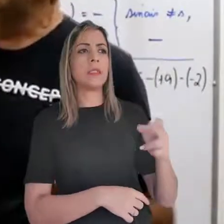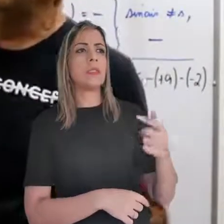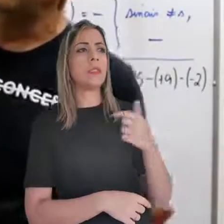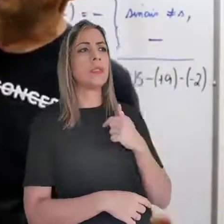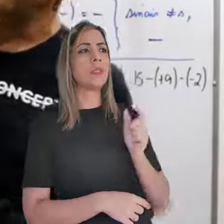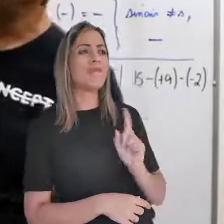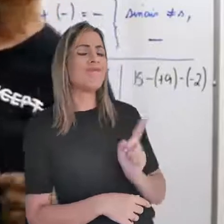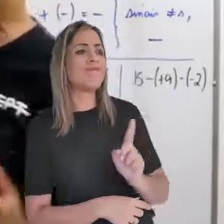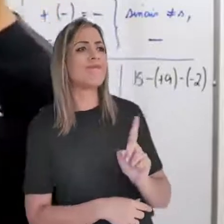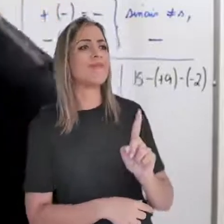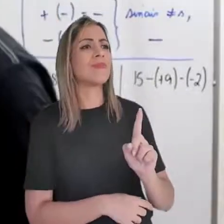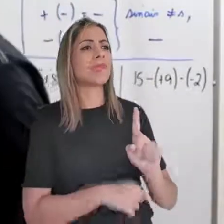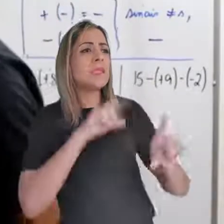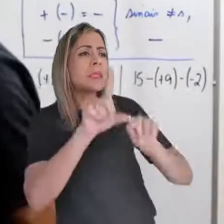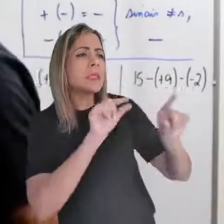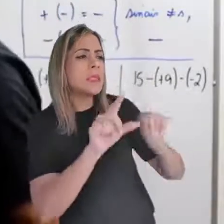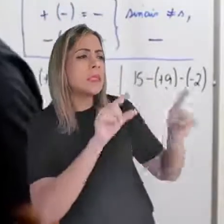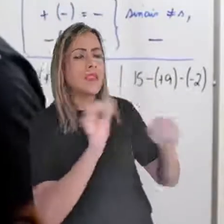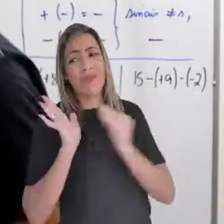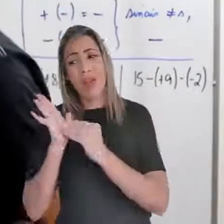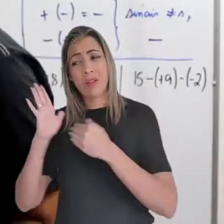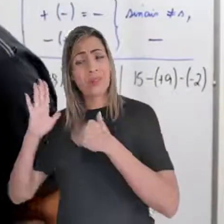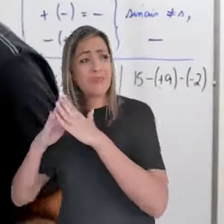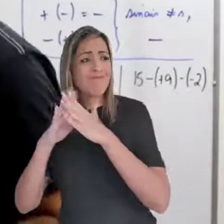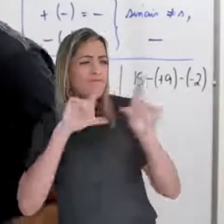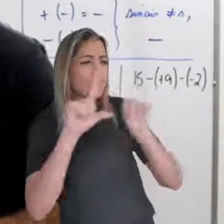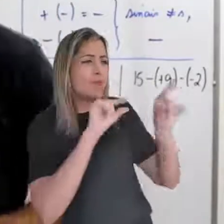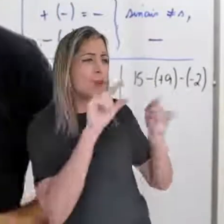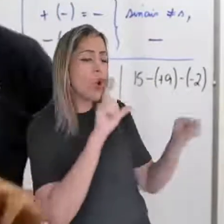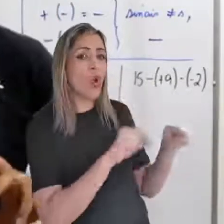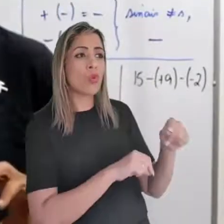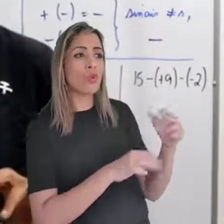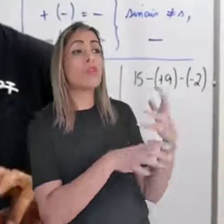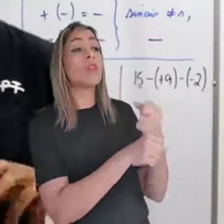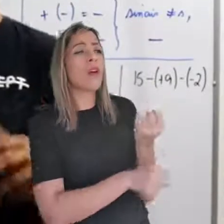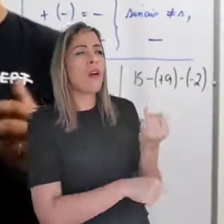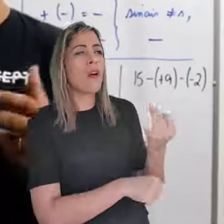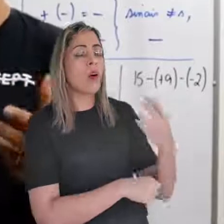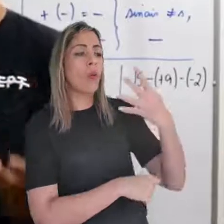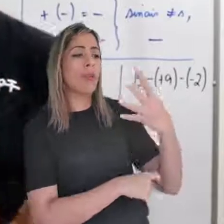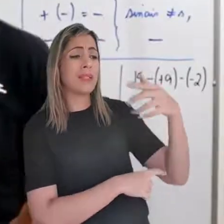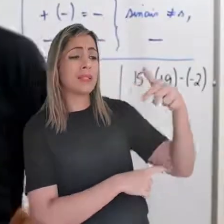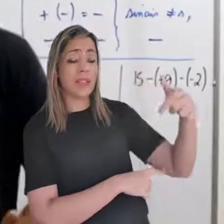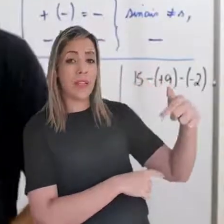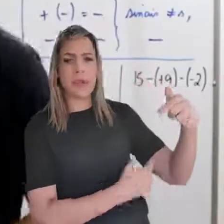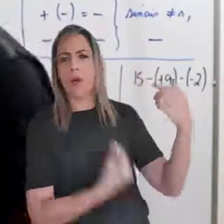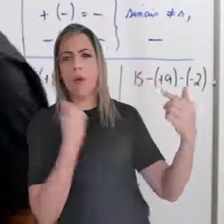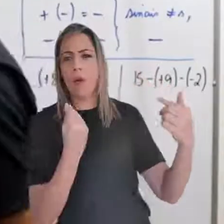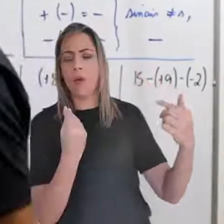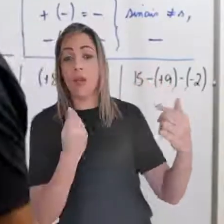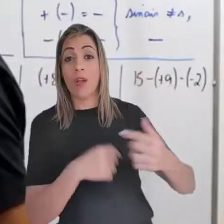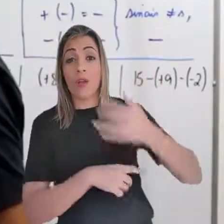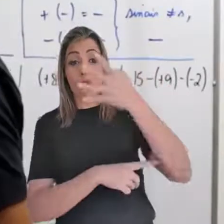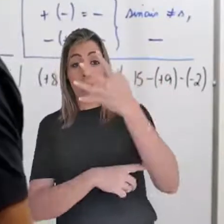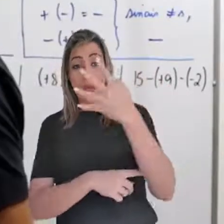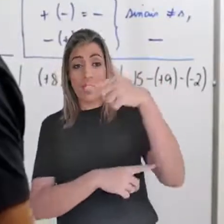se eu tinha 35 e gastei 47, eu fiquei devendo. Mas quanto que eu fiquei devendo?